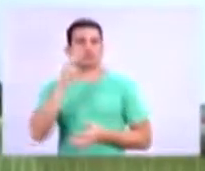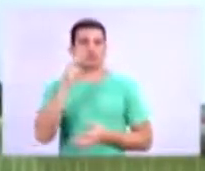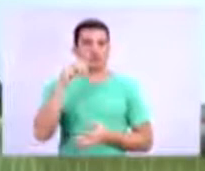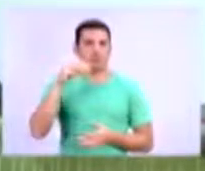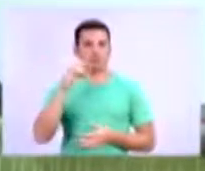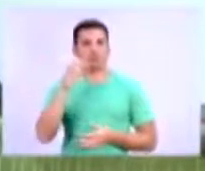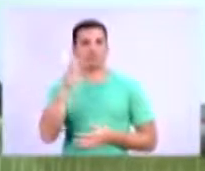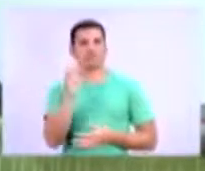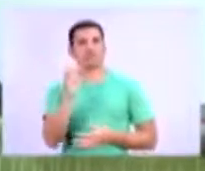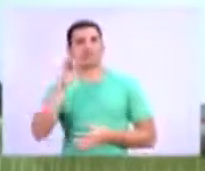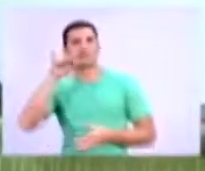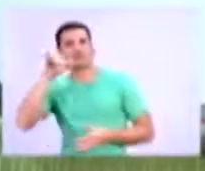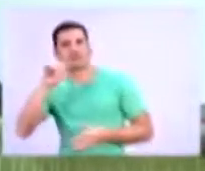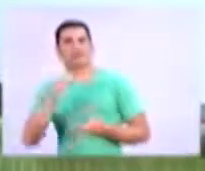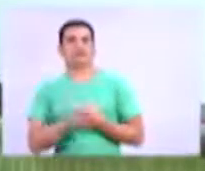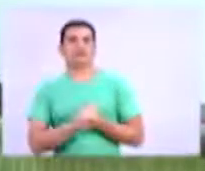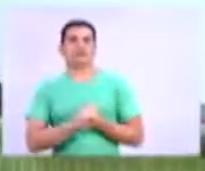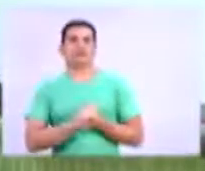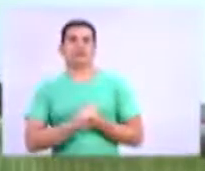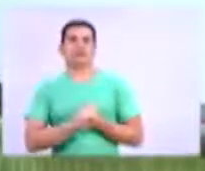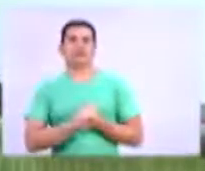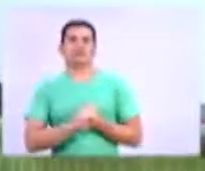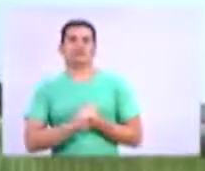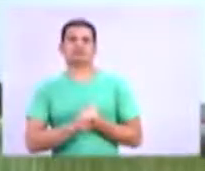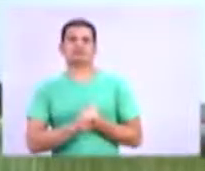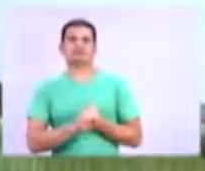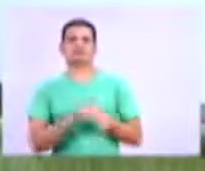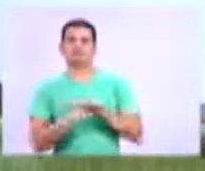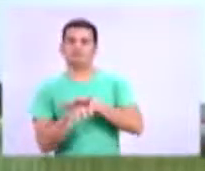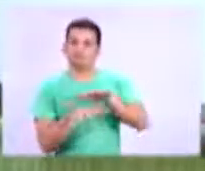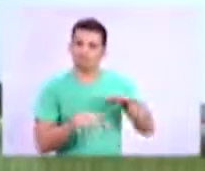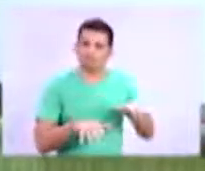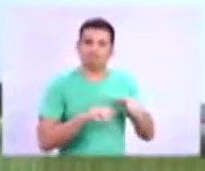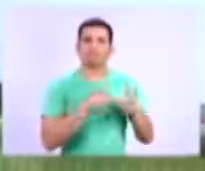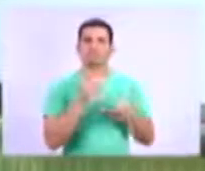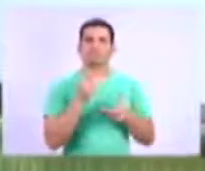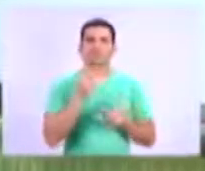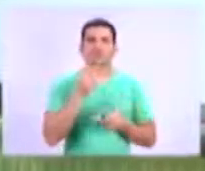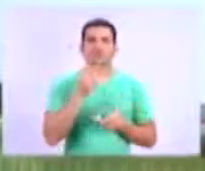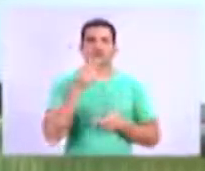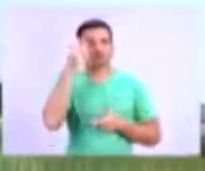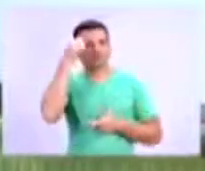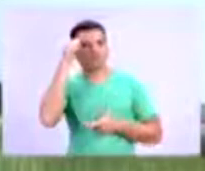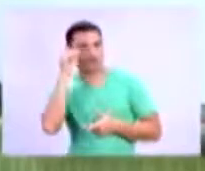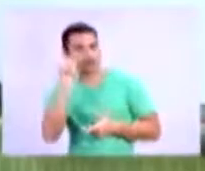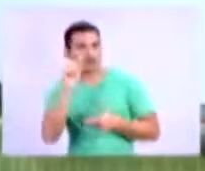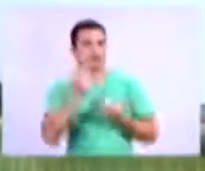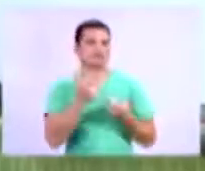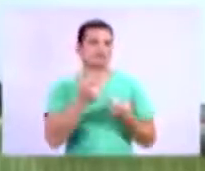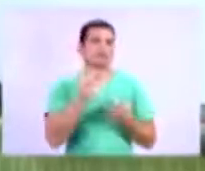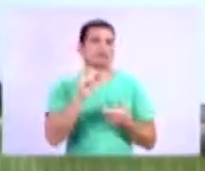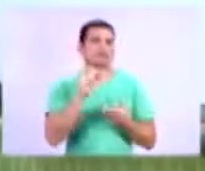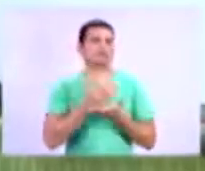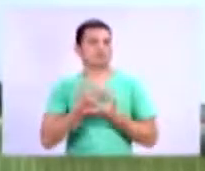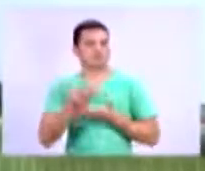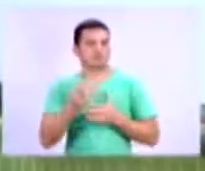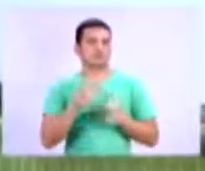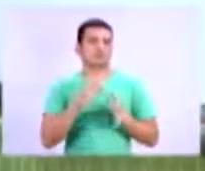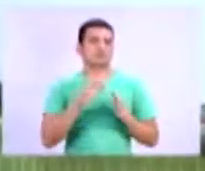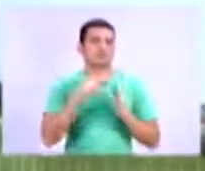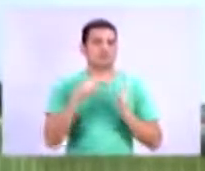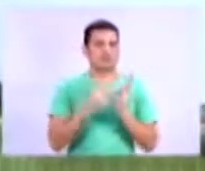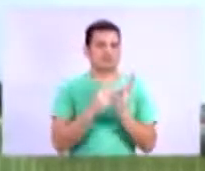de gênero, a exclusão de raça, tudo isso em função do quê? Da moralidade constituída. Portanto, nós